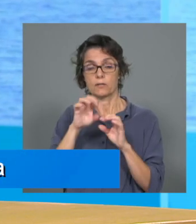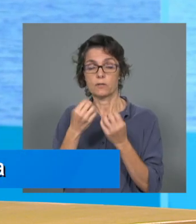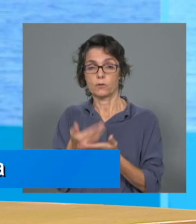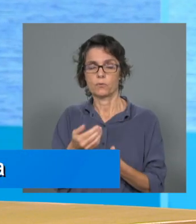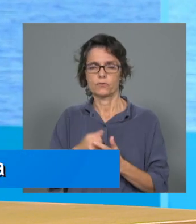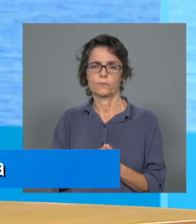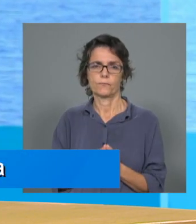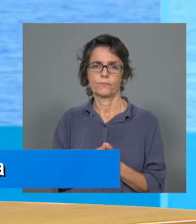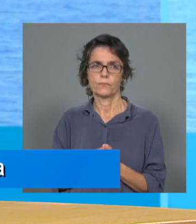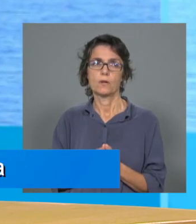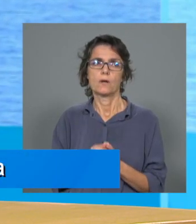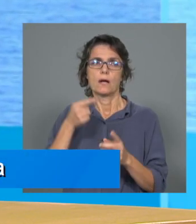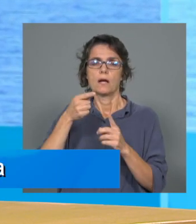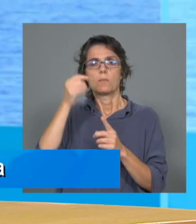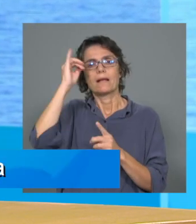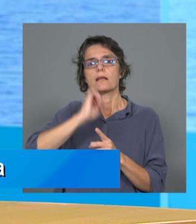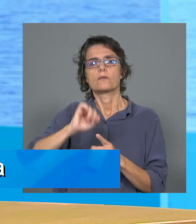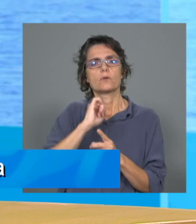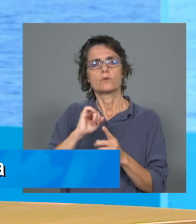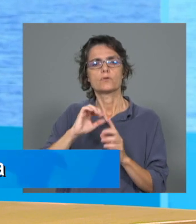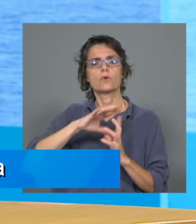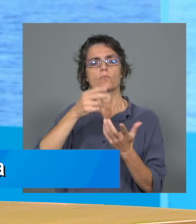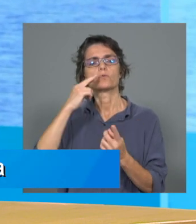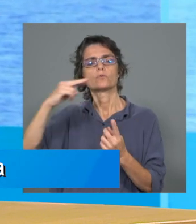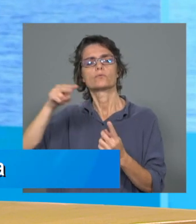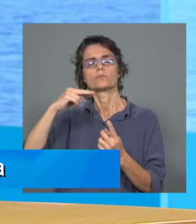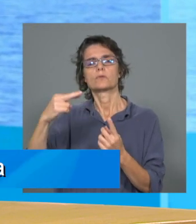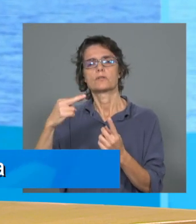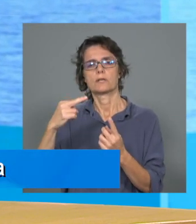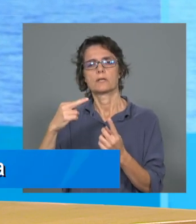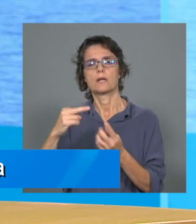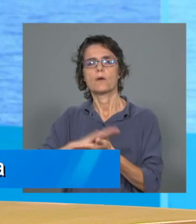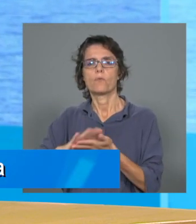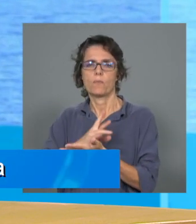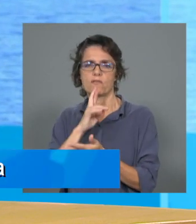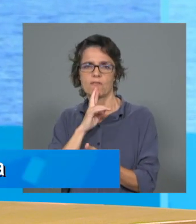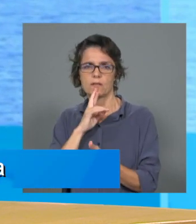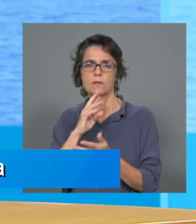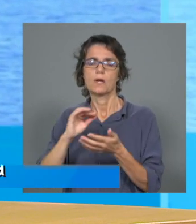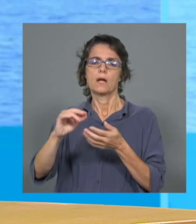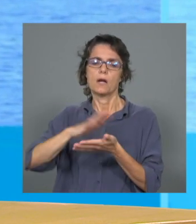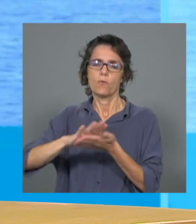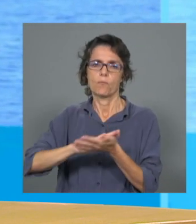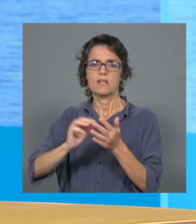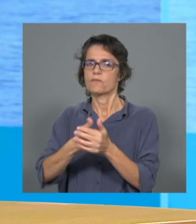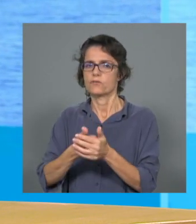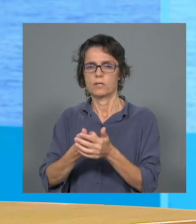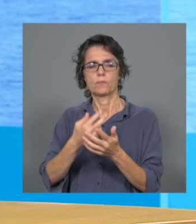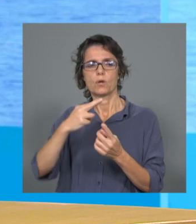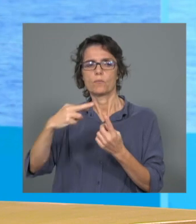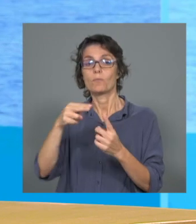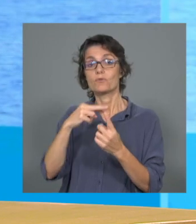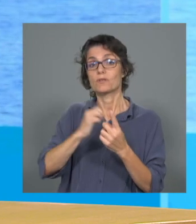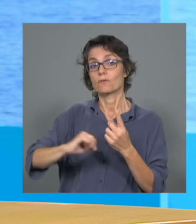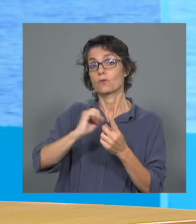ler o mundo a partir da mensagem de Fátima é ler o mundo a partir do Evangelho. E, portanto, é isso que nós procuramos fazer, uma leitura cristã do mundo, que